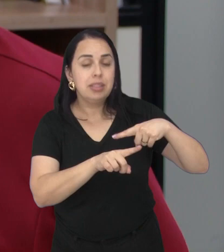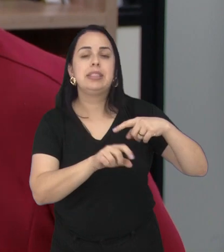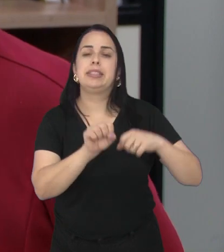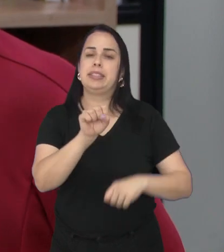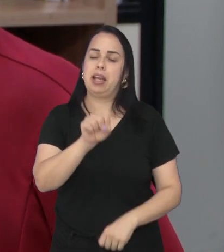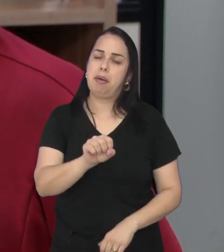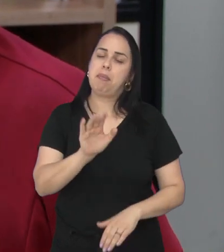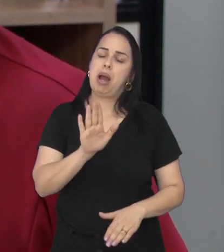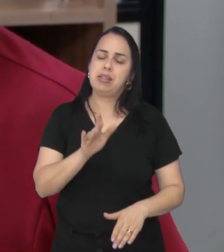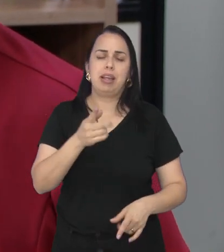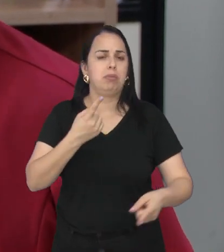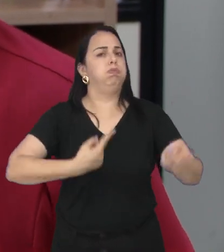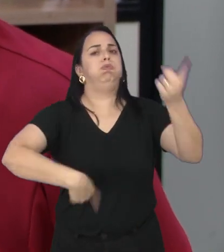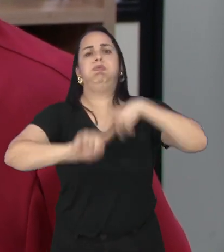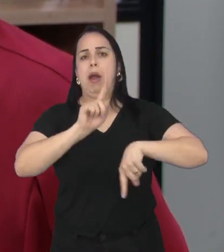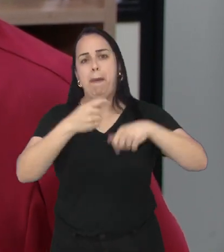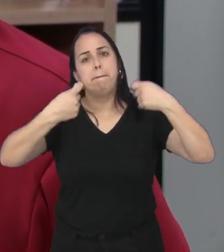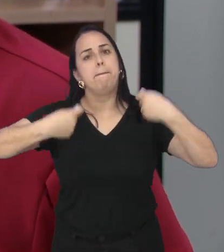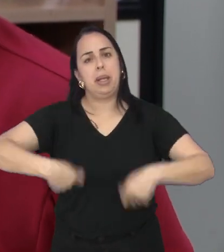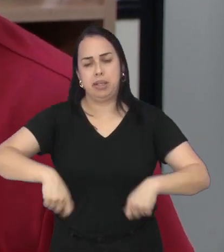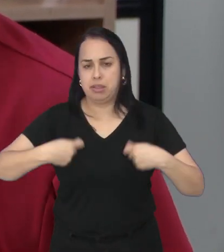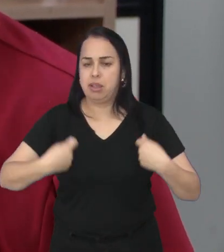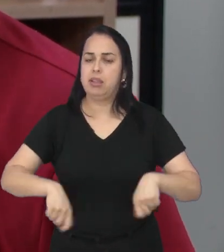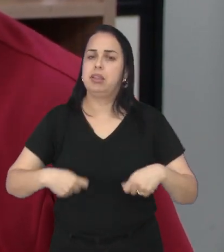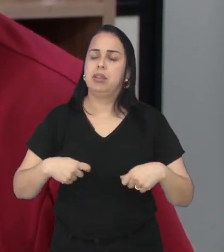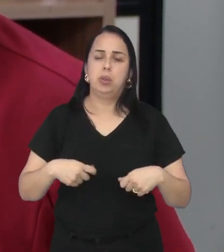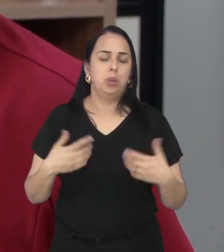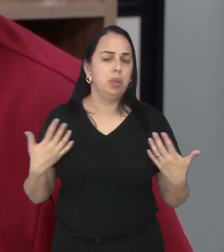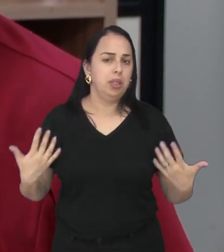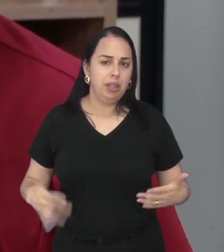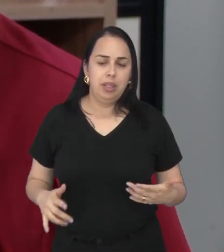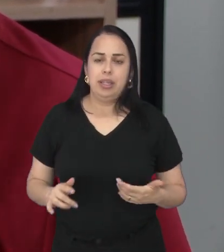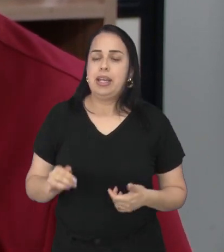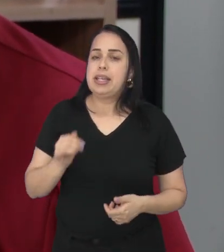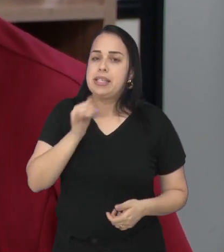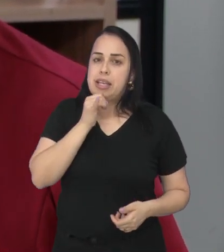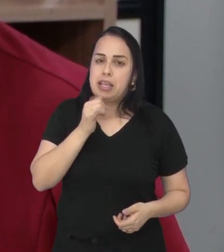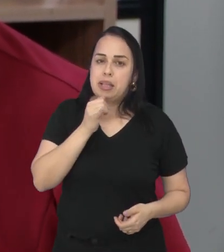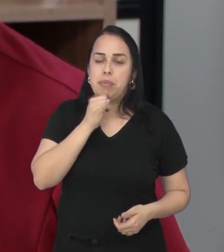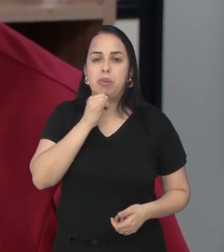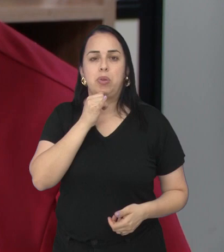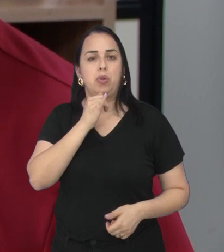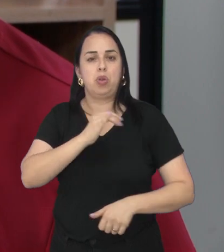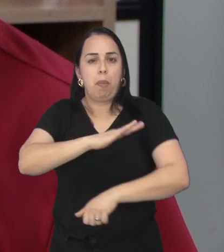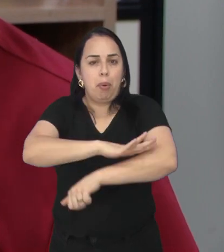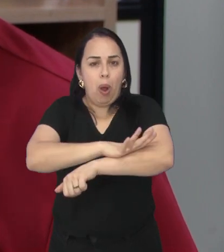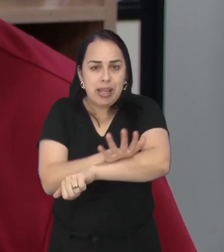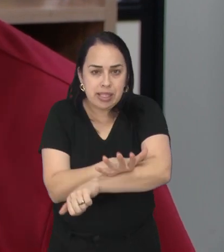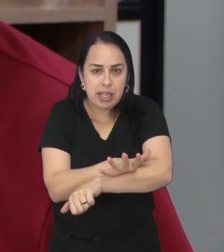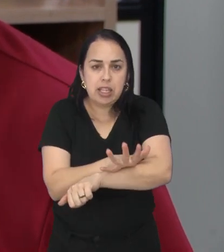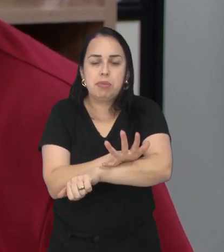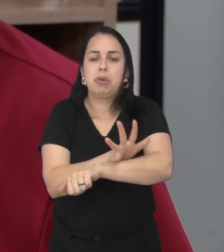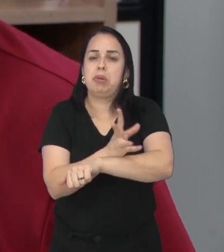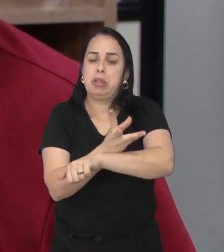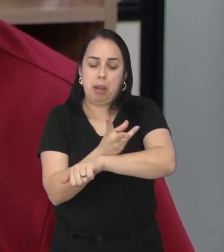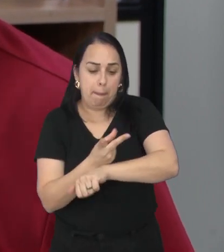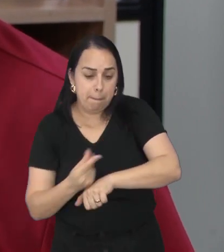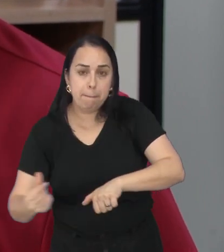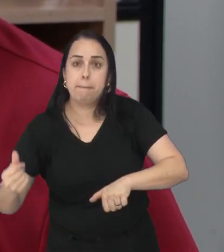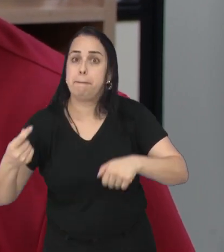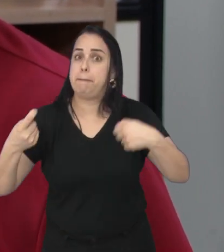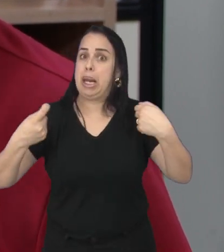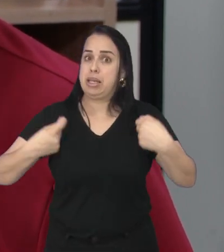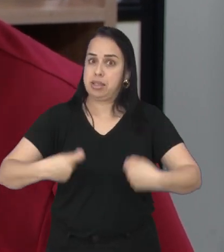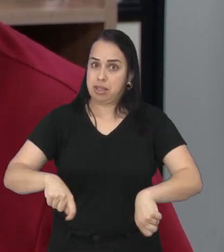avanço? Tem. Mas ainda precisamos avançar muito na nossa sociedade. Por exemplo, questões como o racismo estrutural,